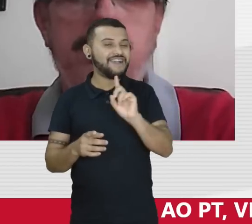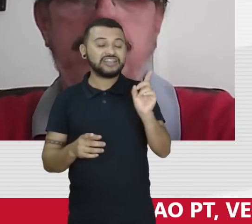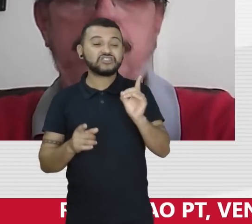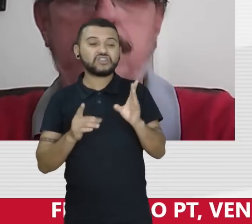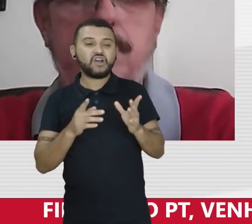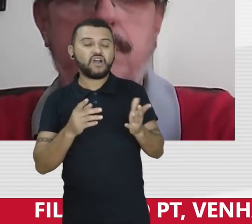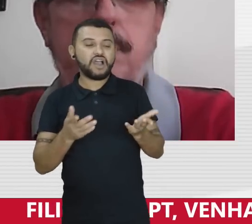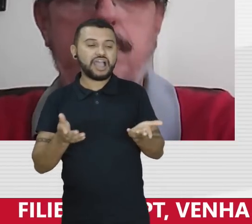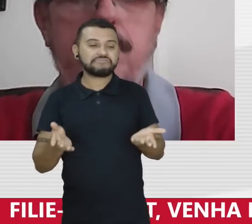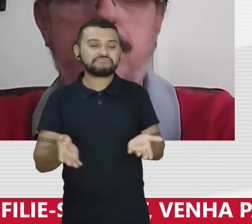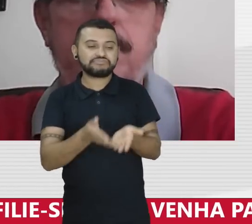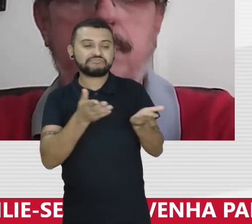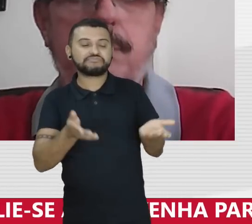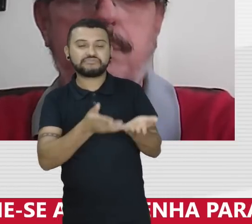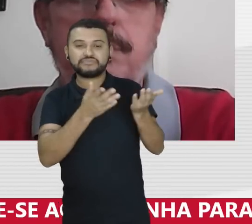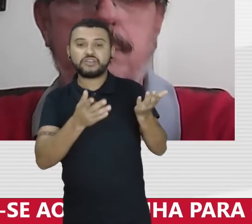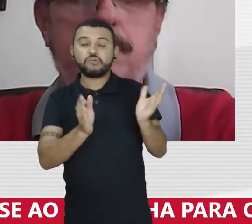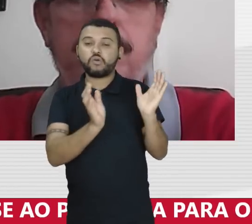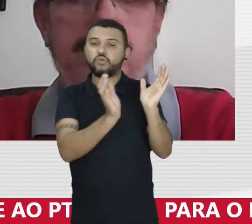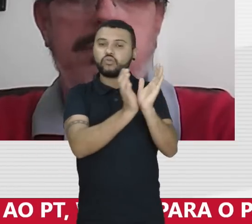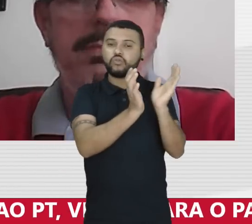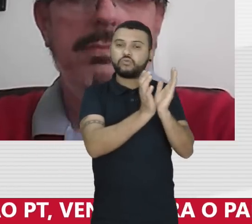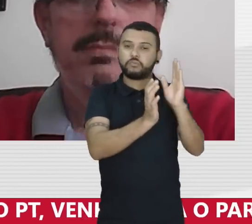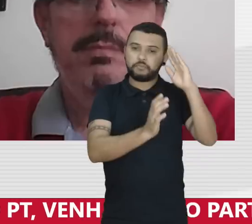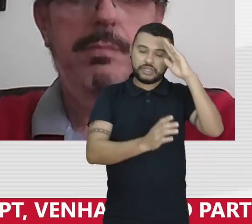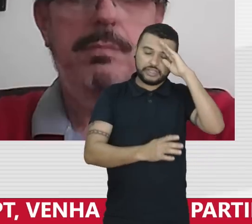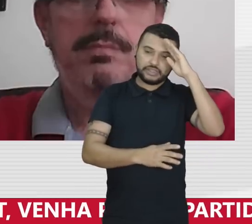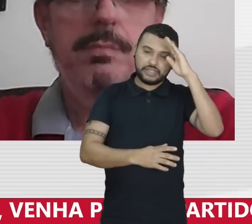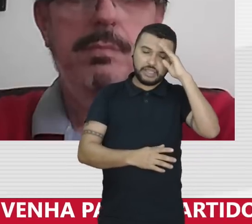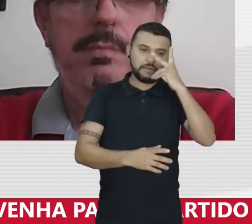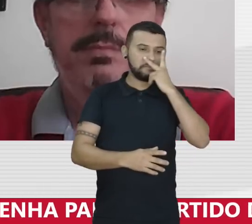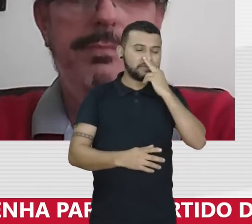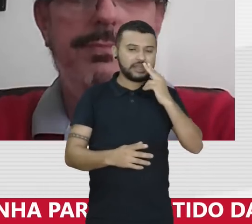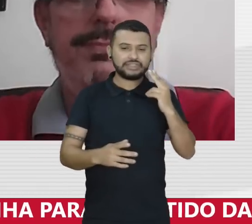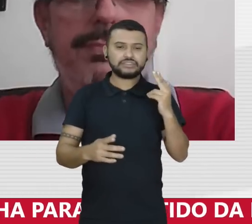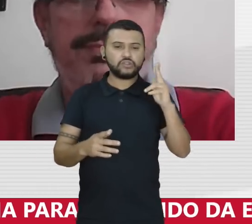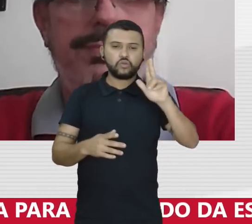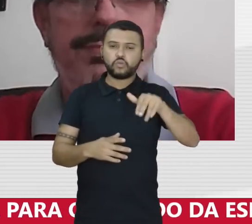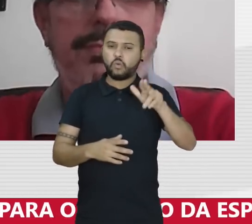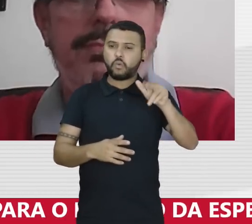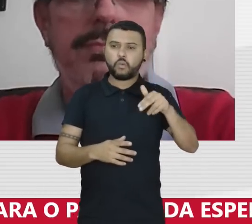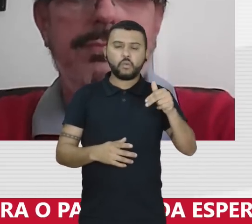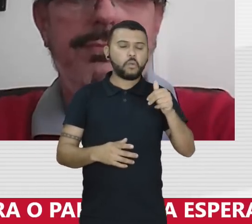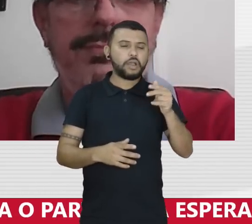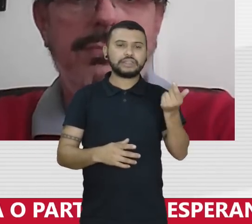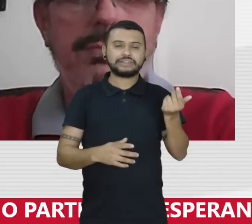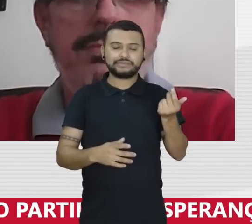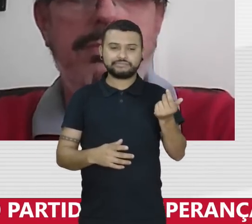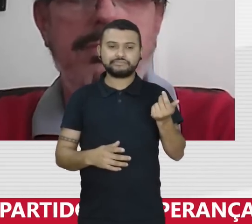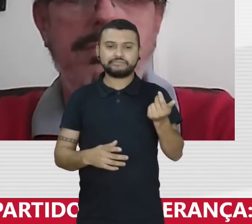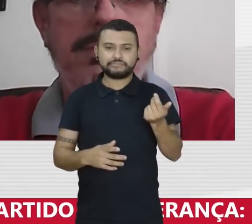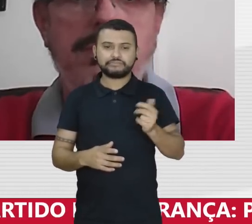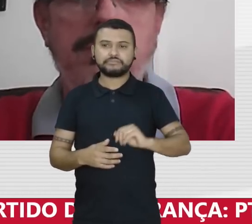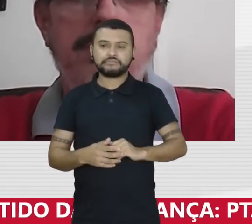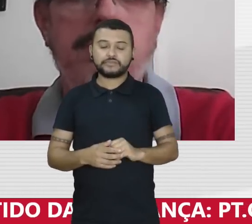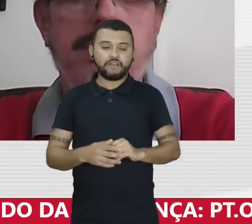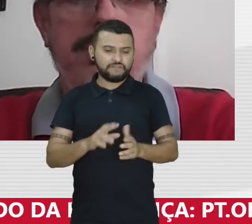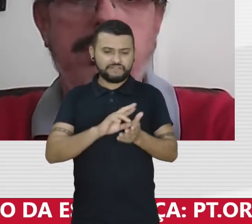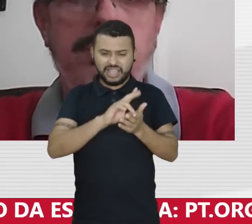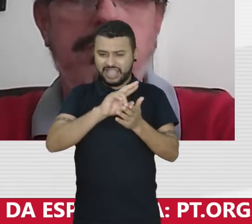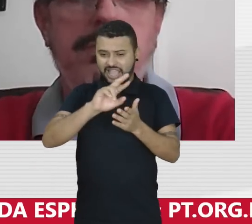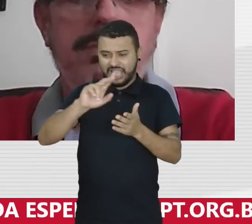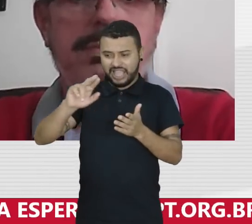que nunca uma corporação foi atingida no governo Bolsonaro é multiplicado, né?